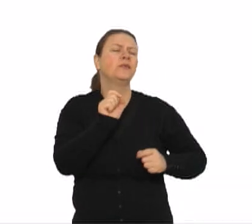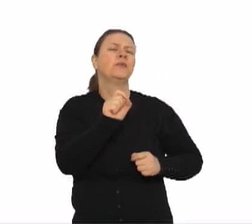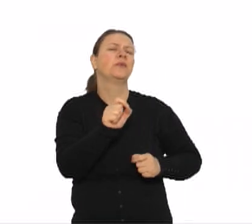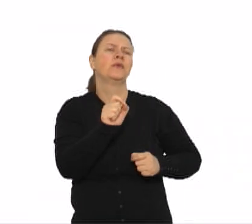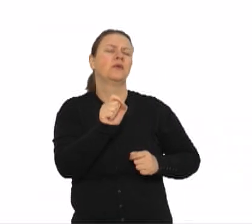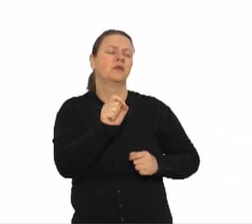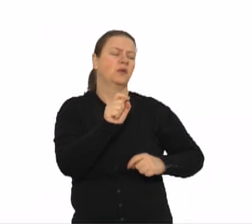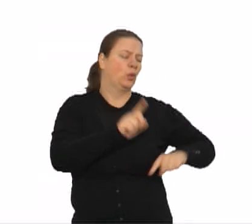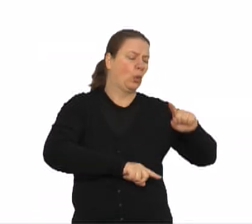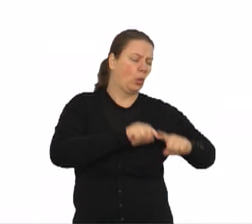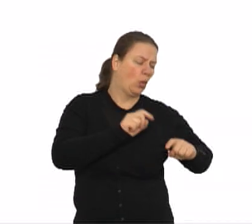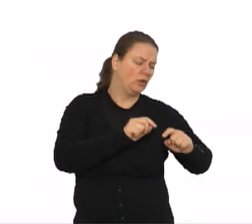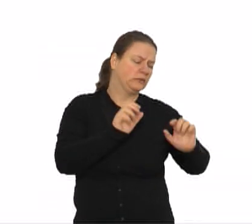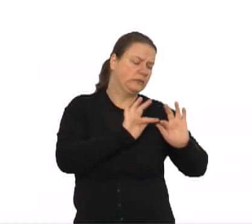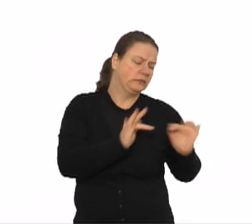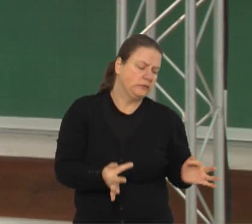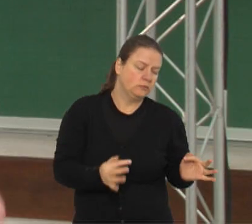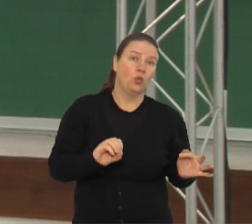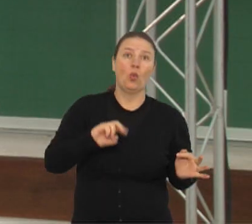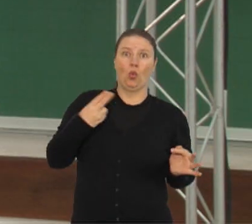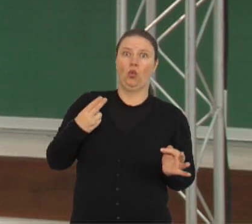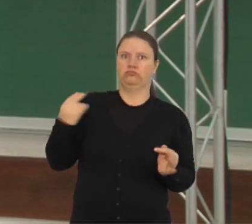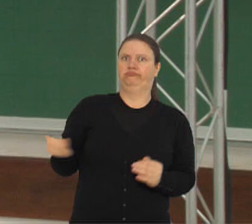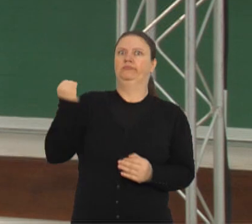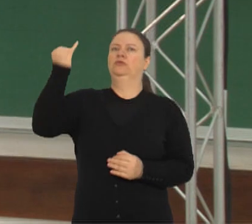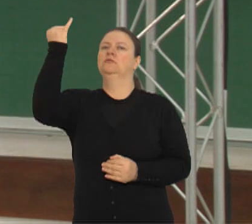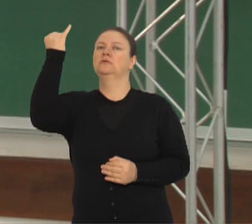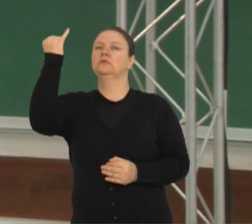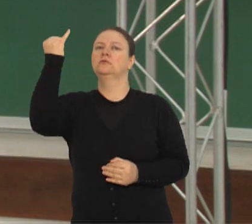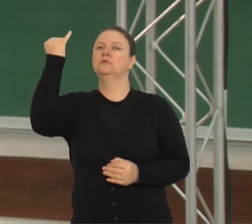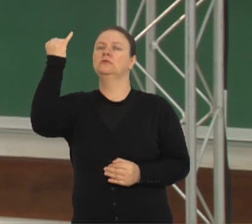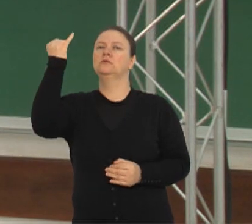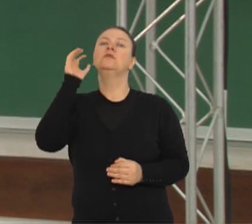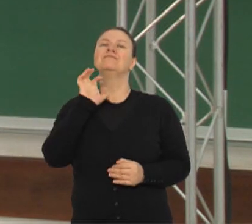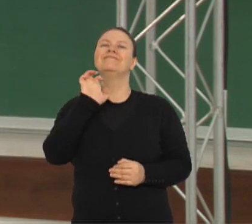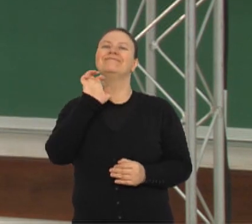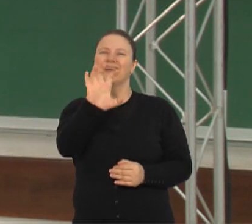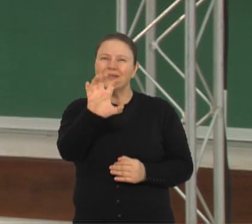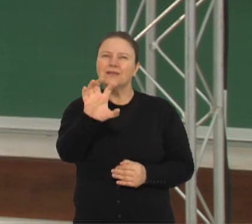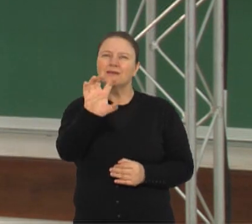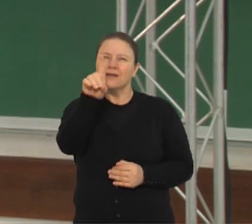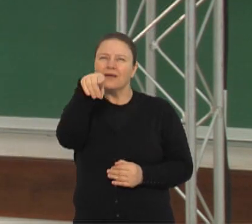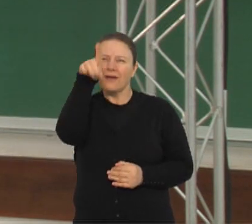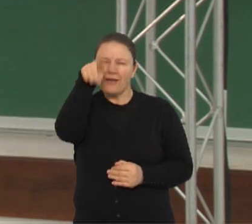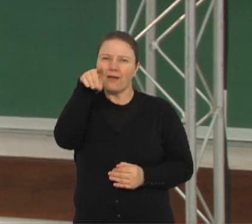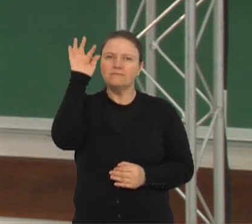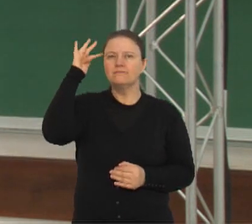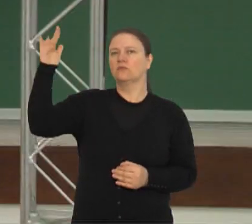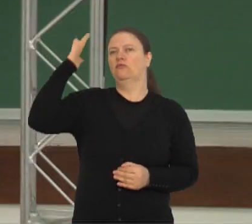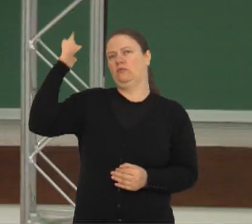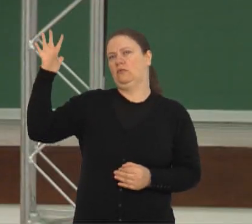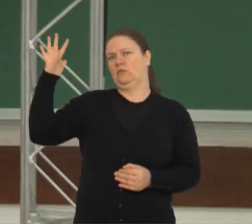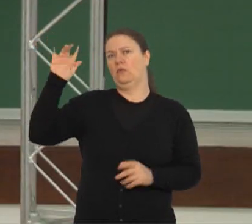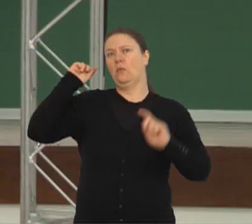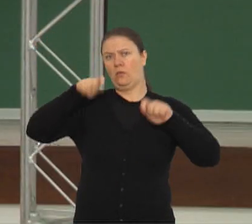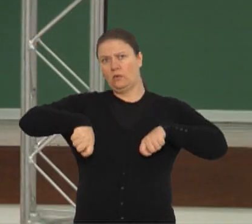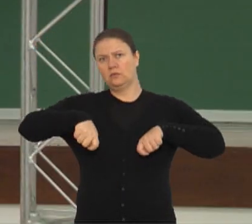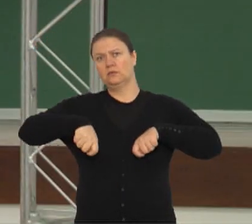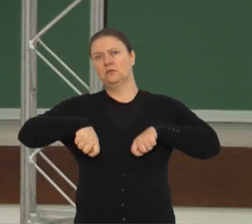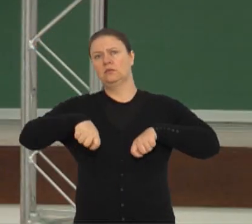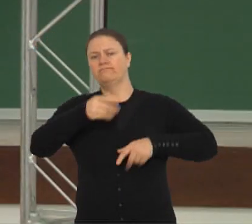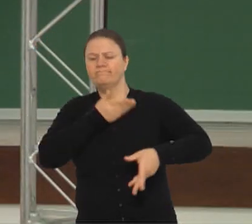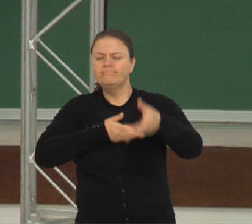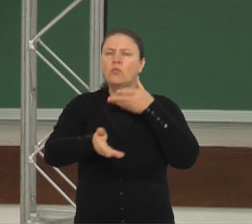já começamos a filosofar. Mas filosofar, veja bem, ela pode envolver vários itens. Por